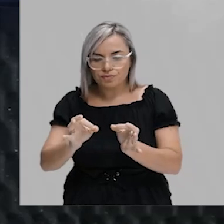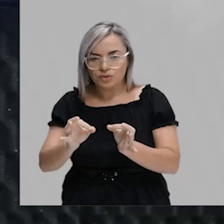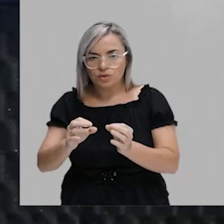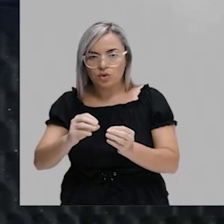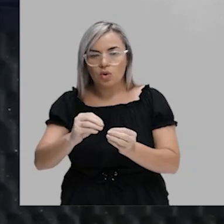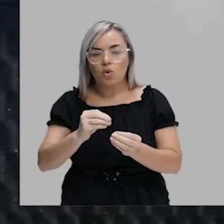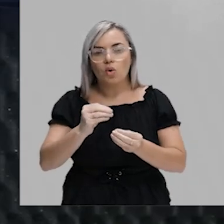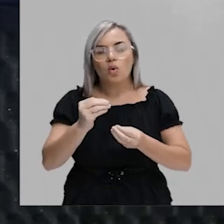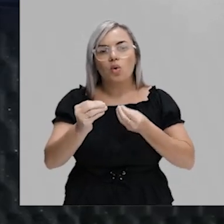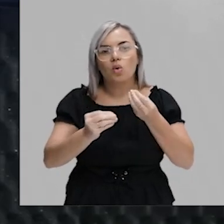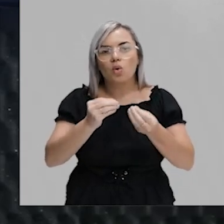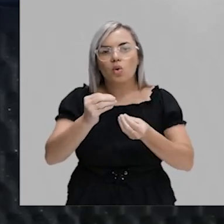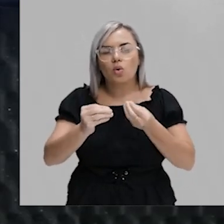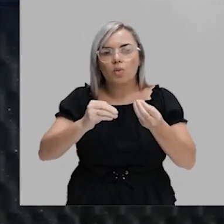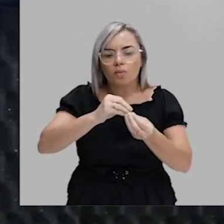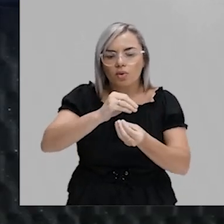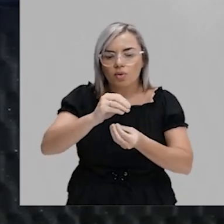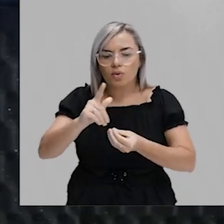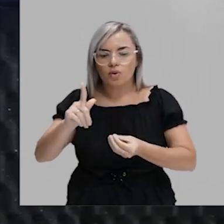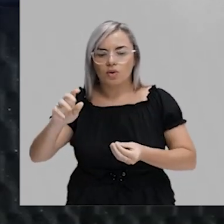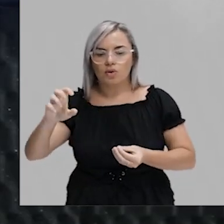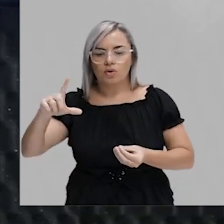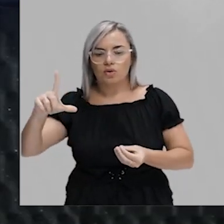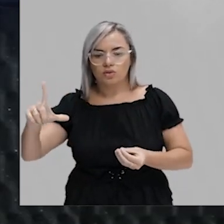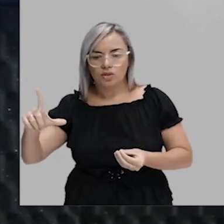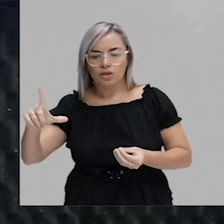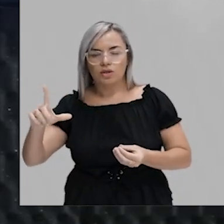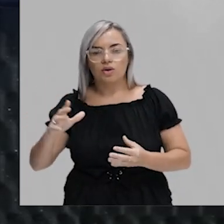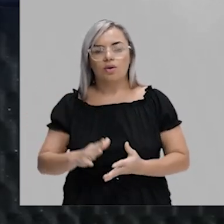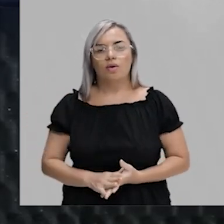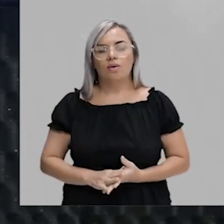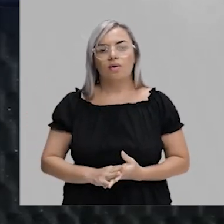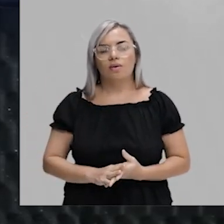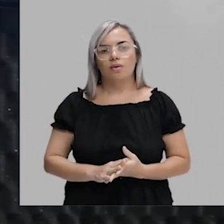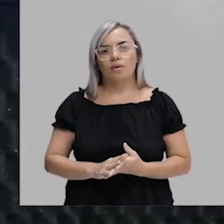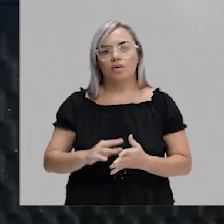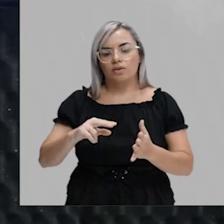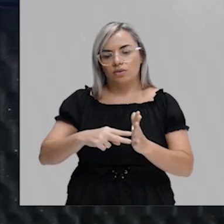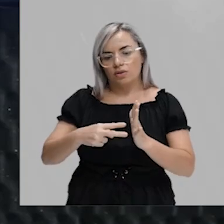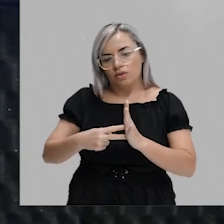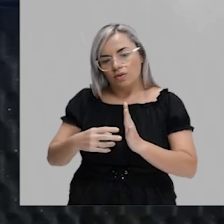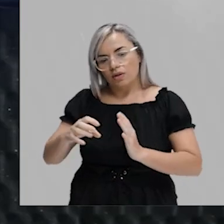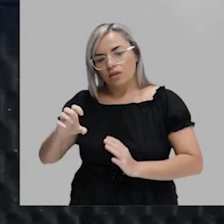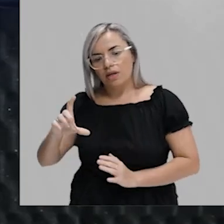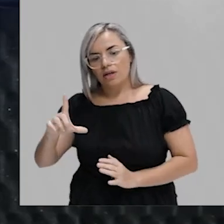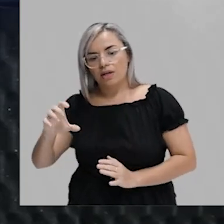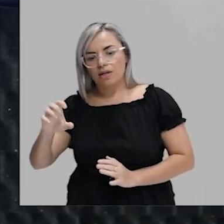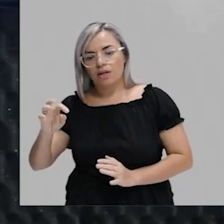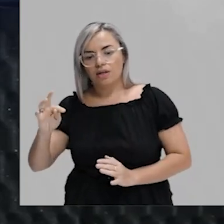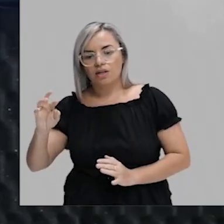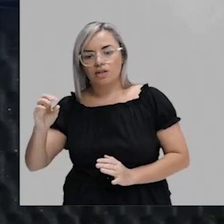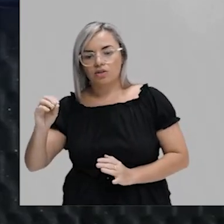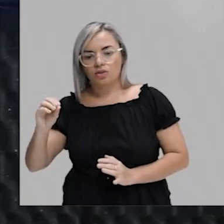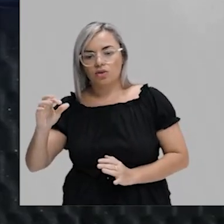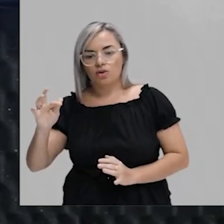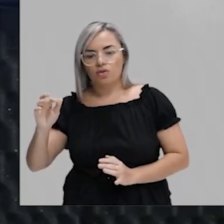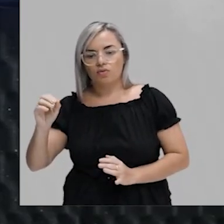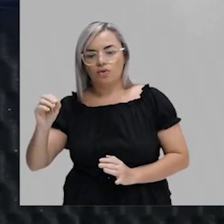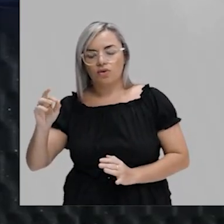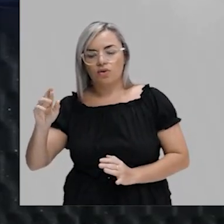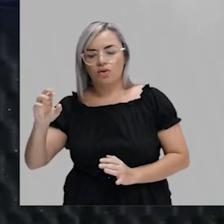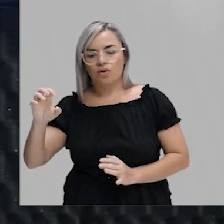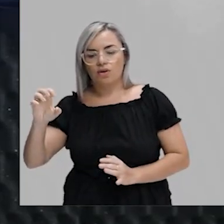do gel para eletroforese. Vocês vão entender o que é isso. E aí eu vou falar sobre